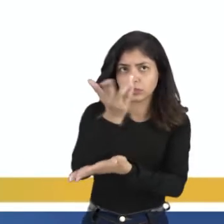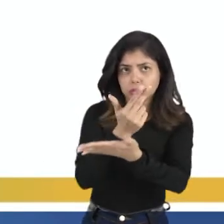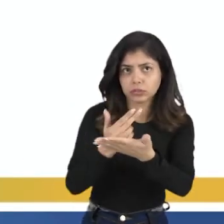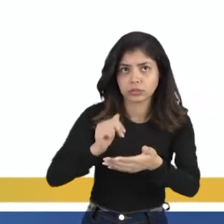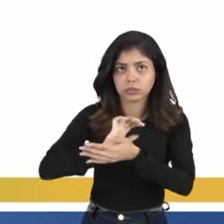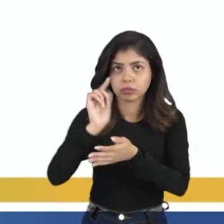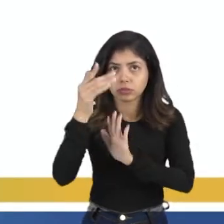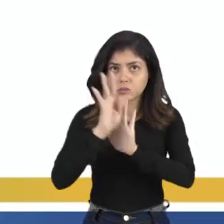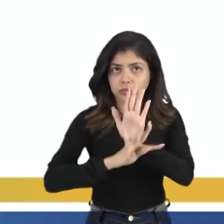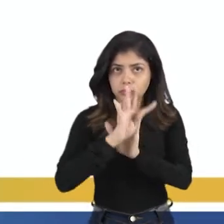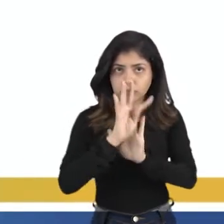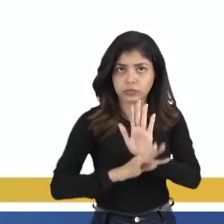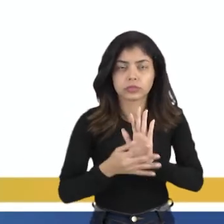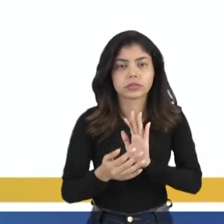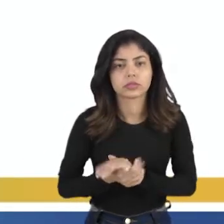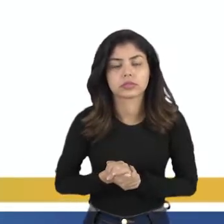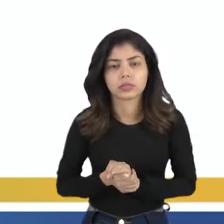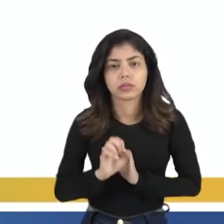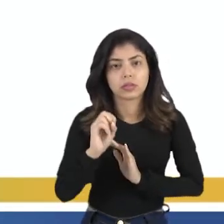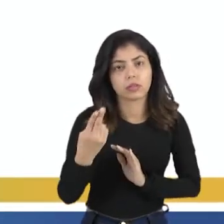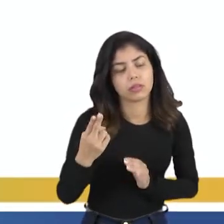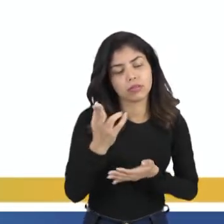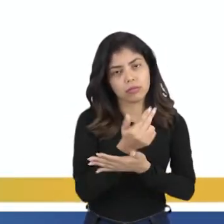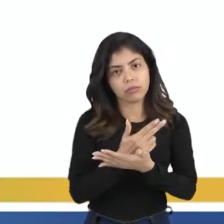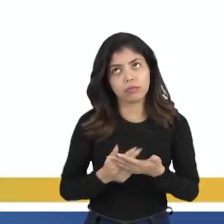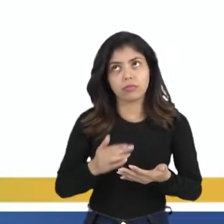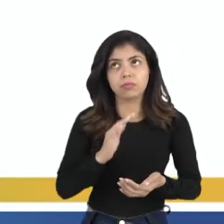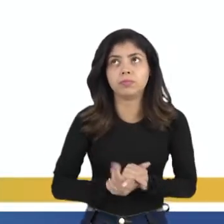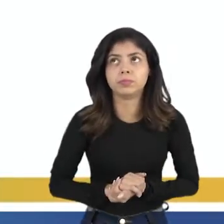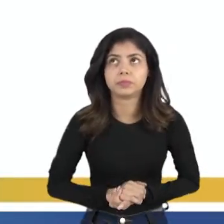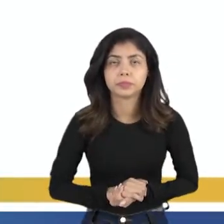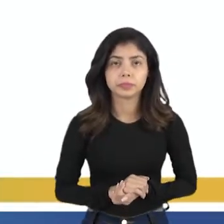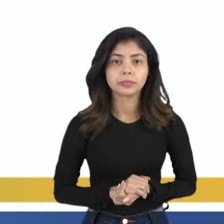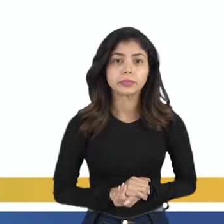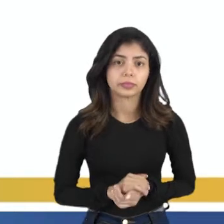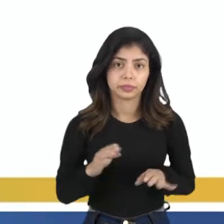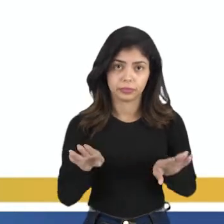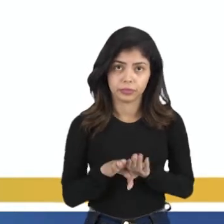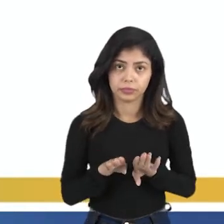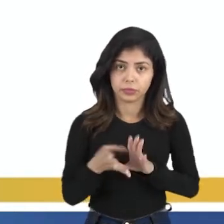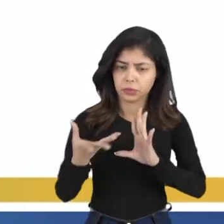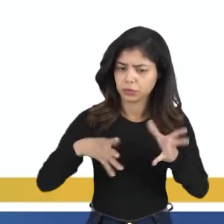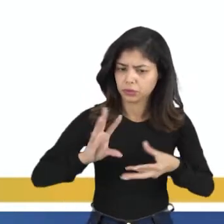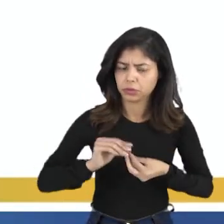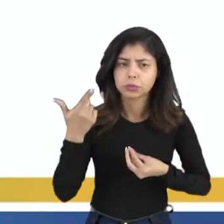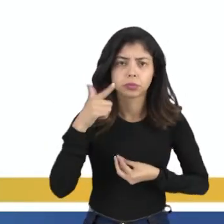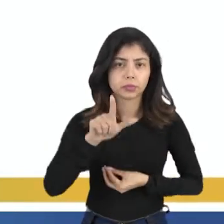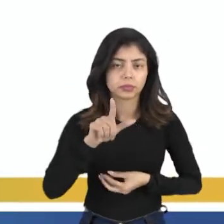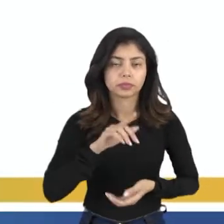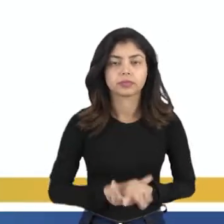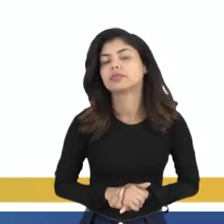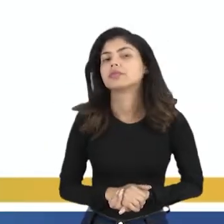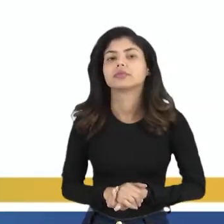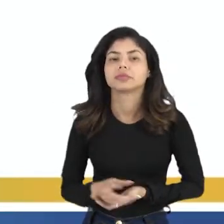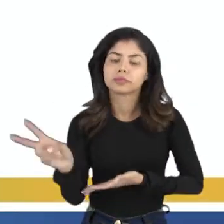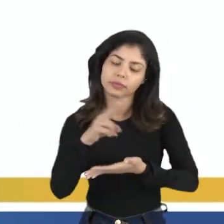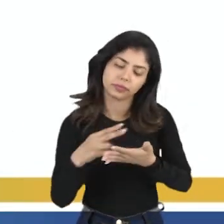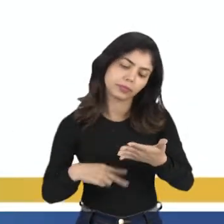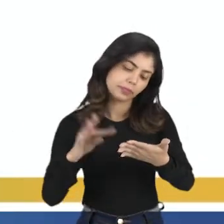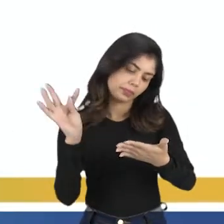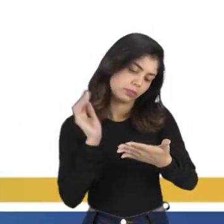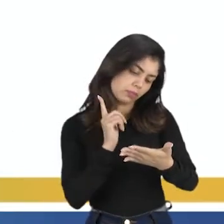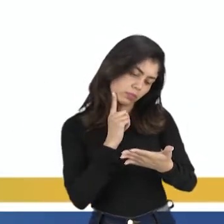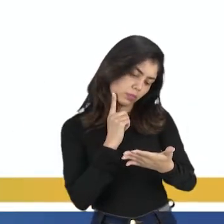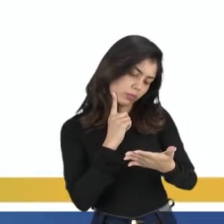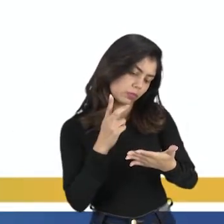em geral em outro texto ou outra obra de arte. Resumindo, é quando você está lendo o texto e